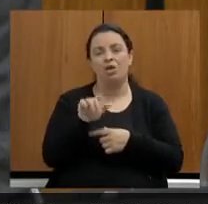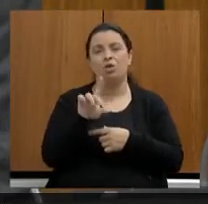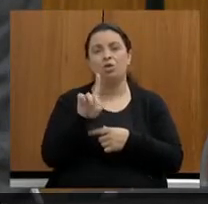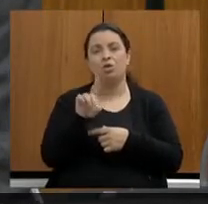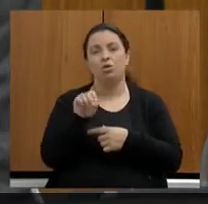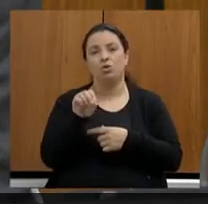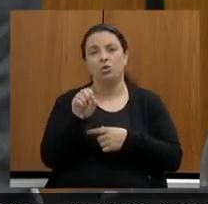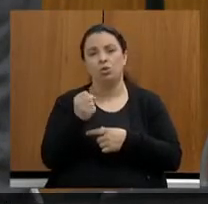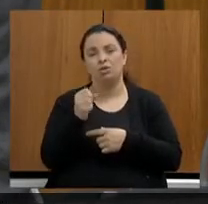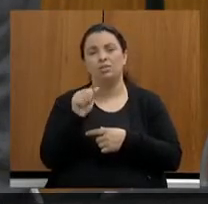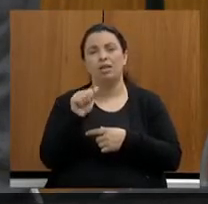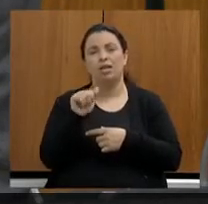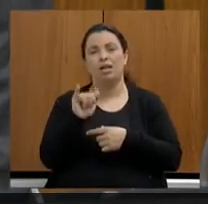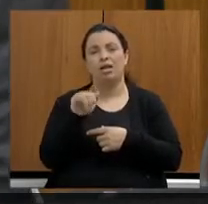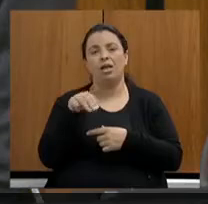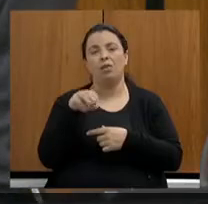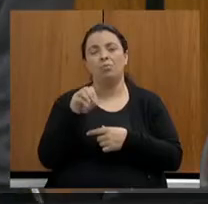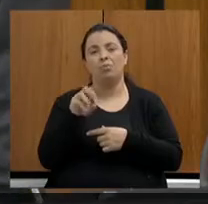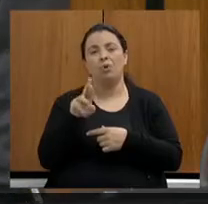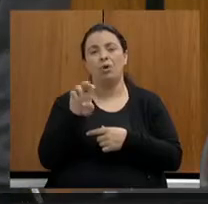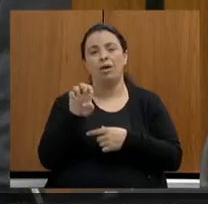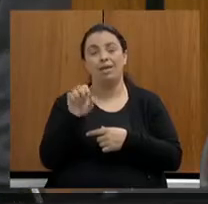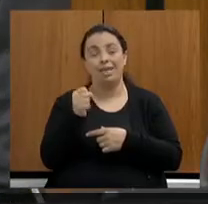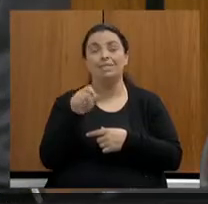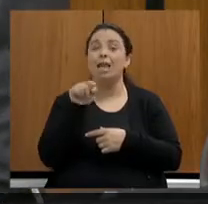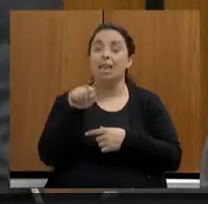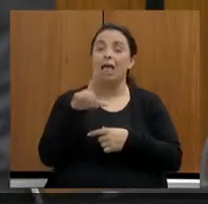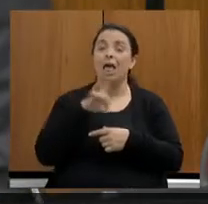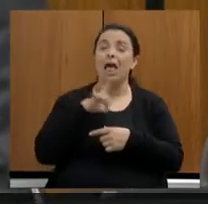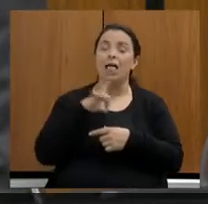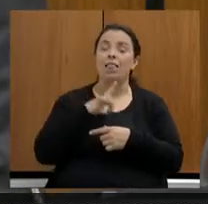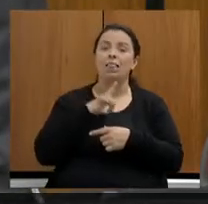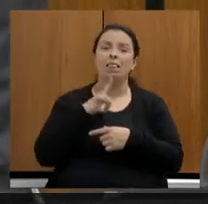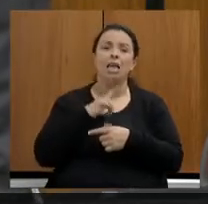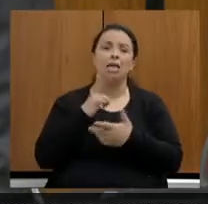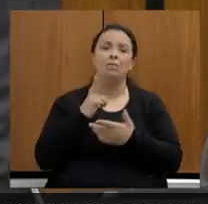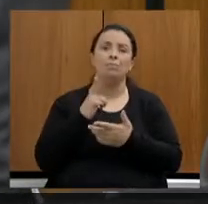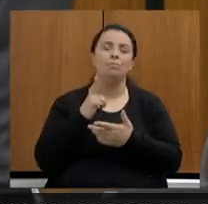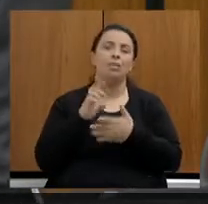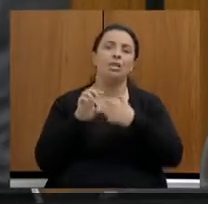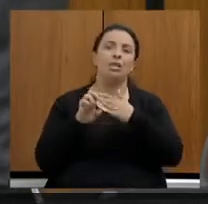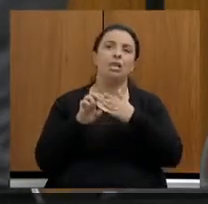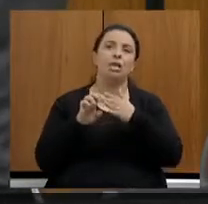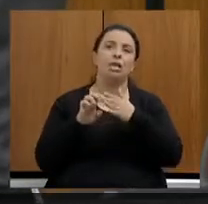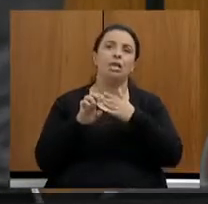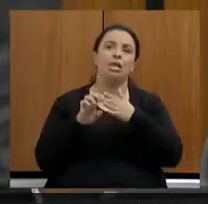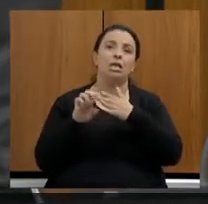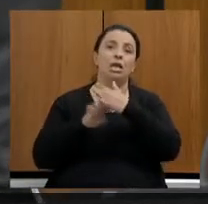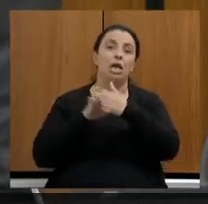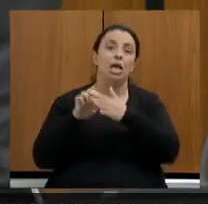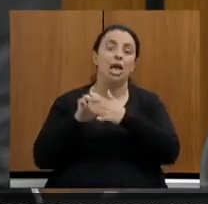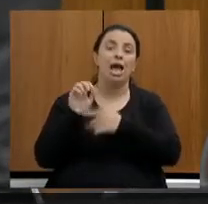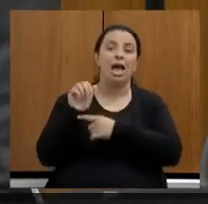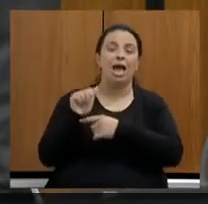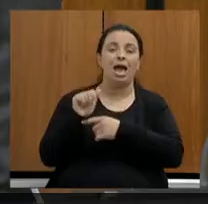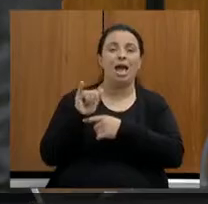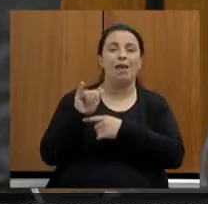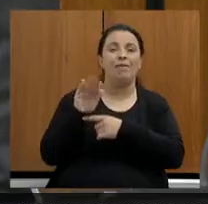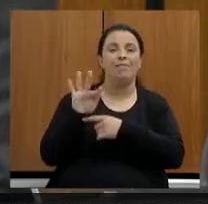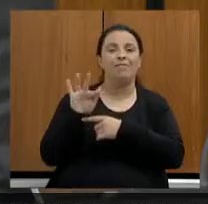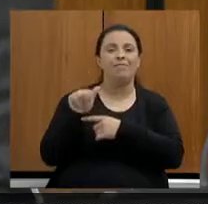a e é aí faz a escola escola família Agrícola de Serra dos Aimorés